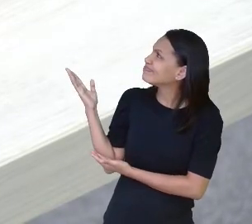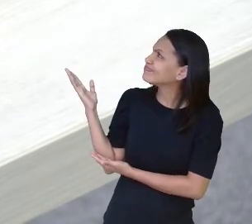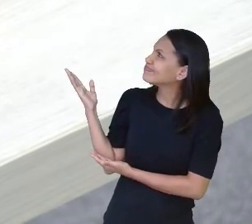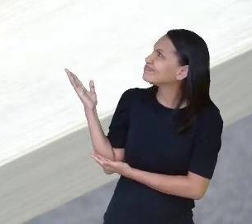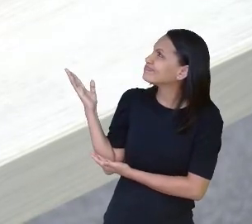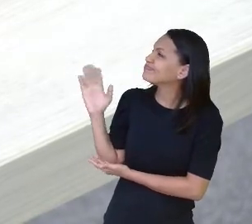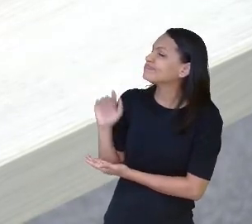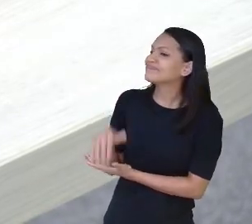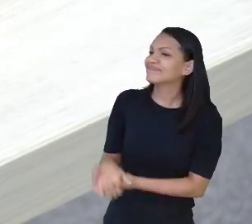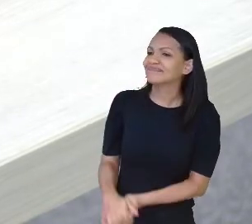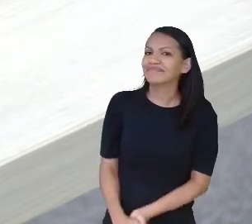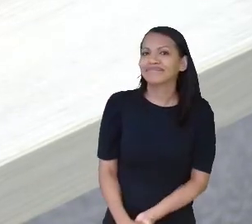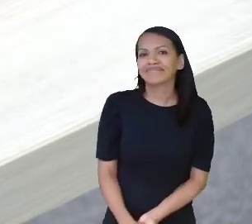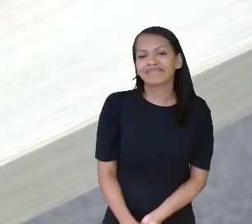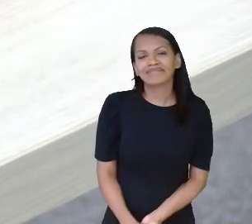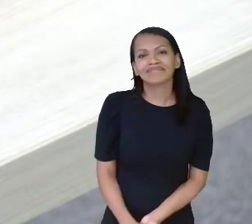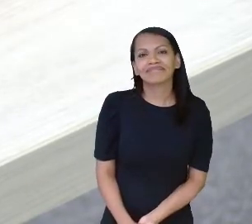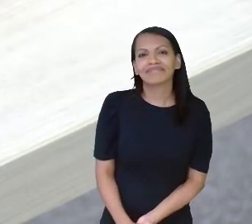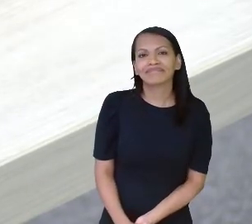Aqui tem...